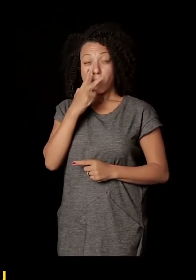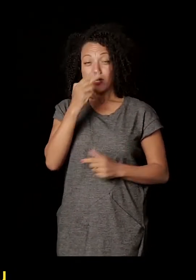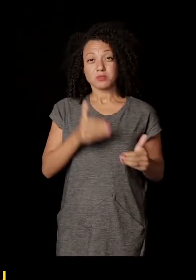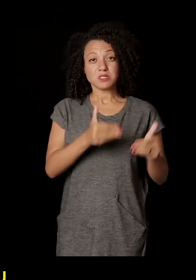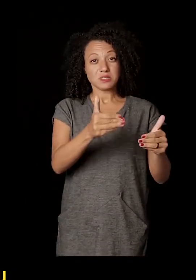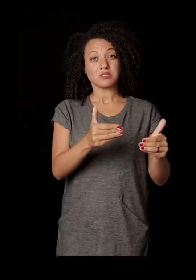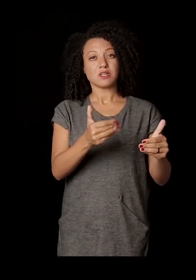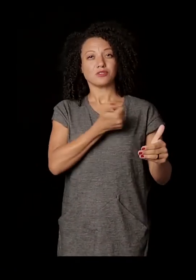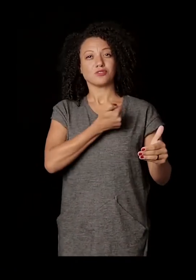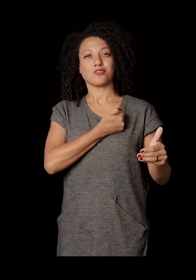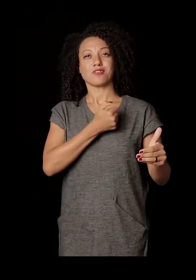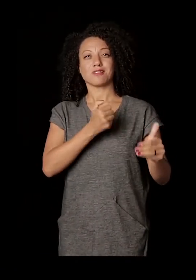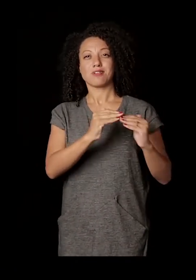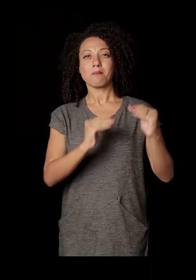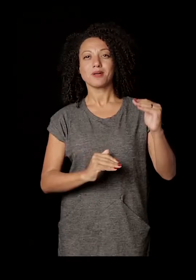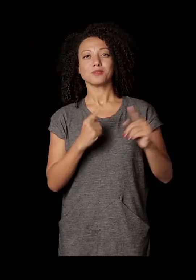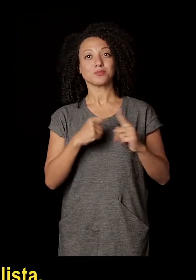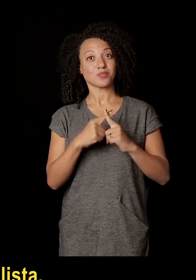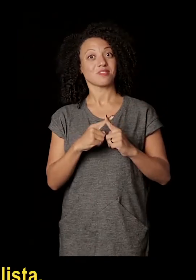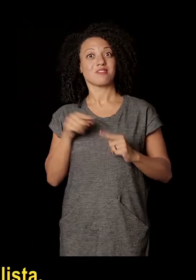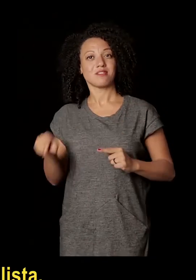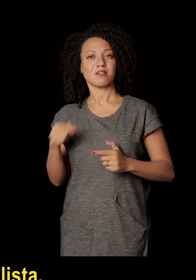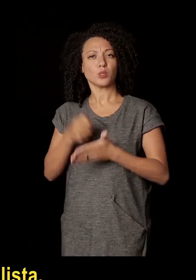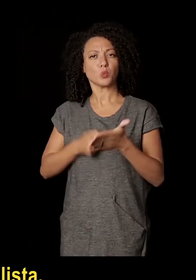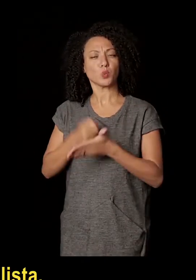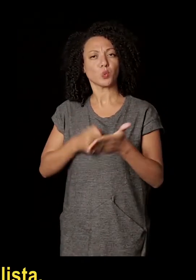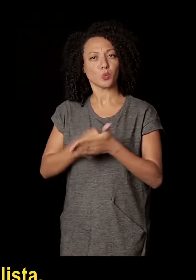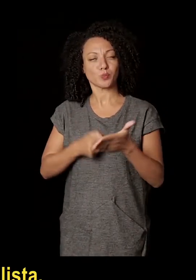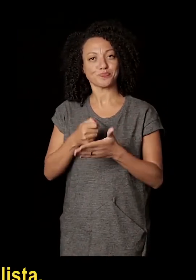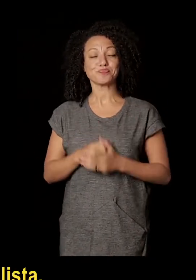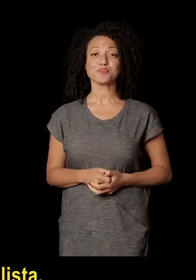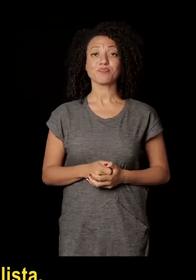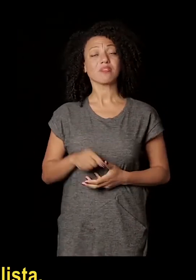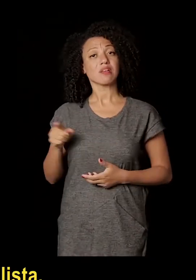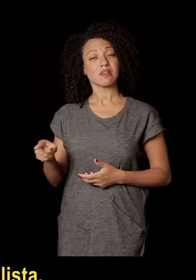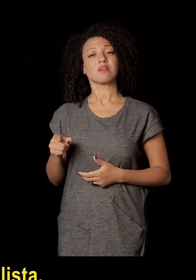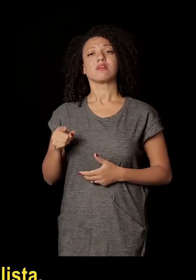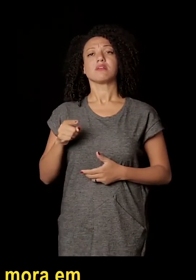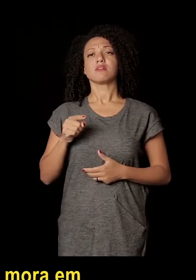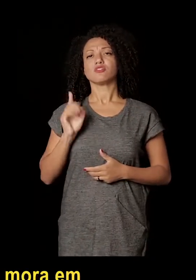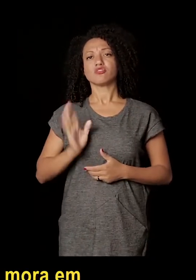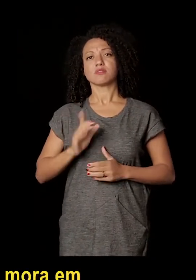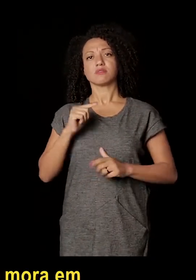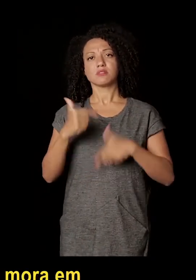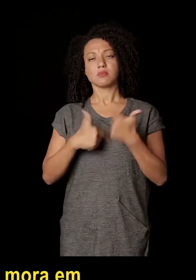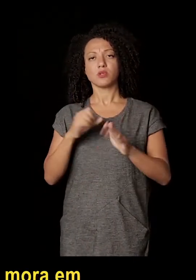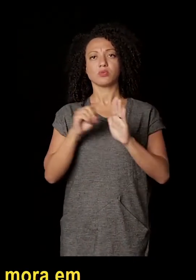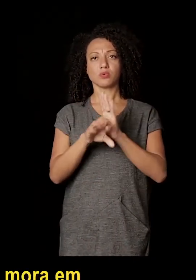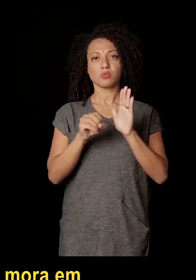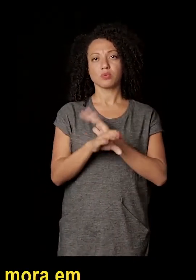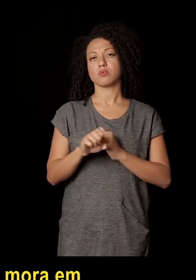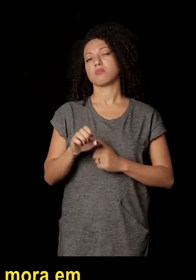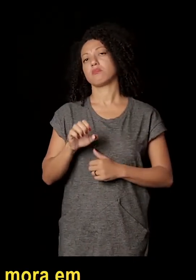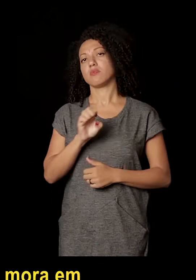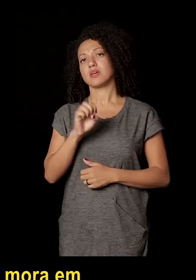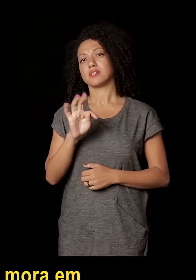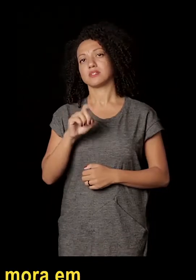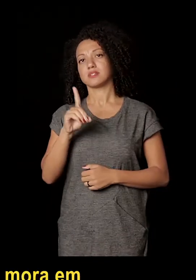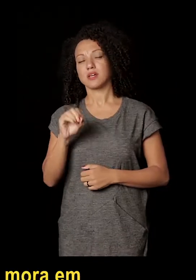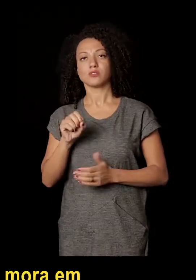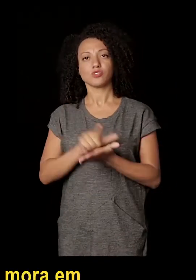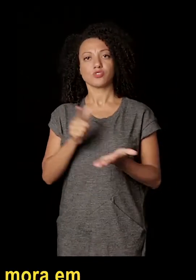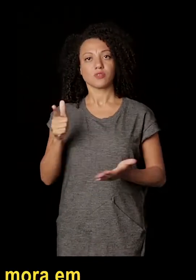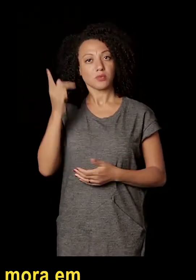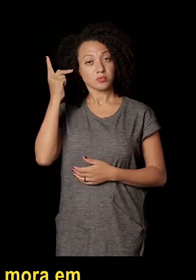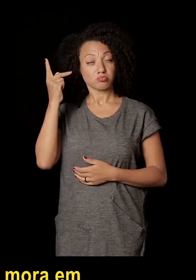na fotografia. E o Carlos Carvalho é jornalista, trabalhando ao Globo, no Estado, no Jornal do Brasil. Atualmente mora